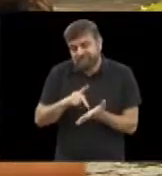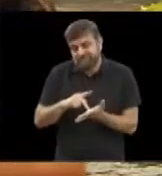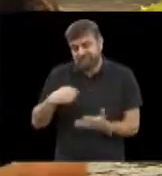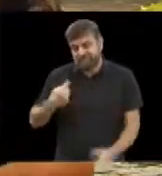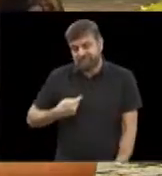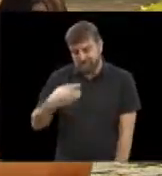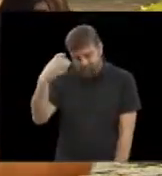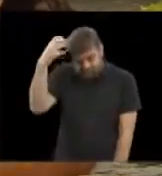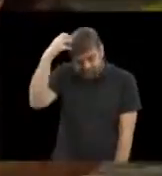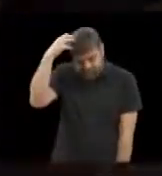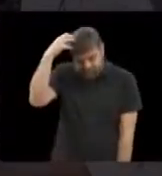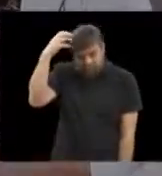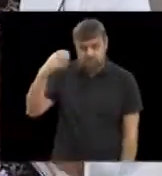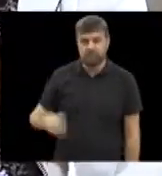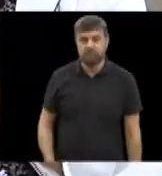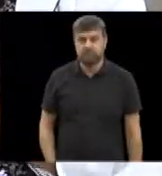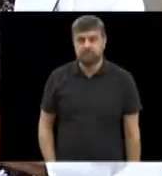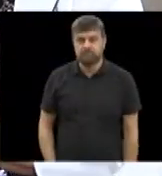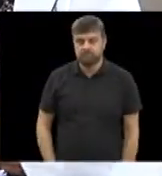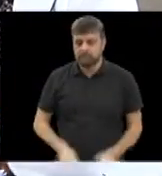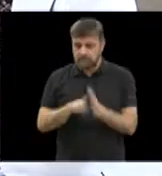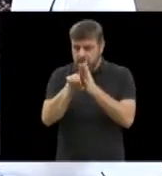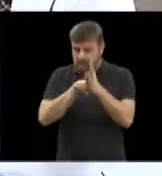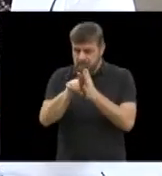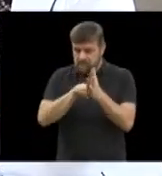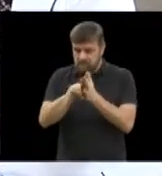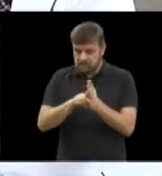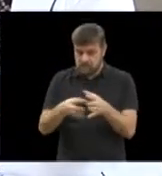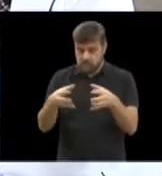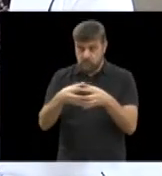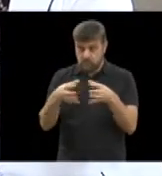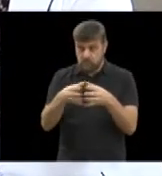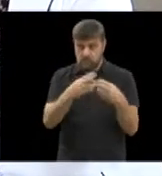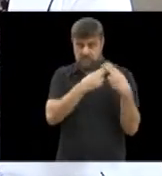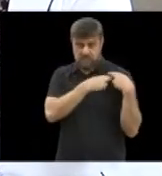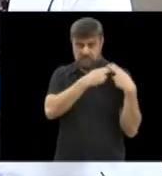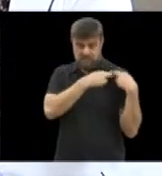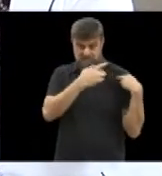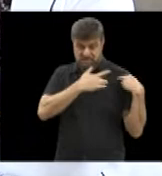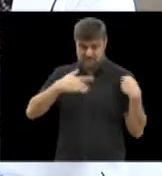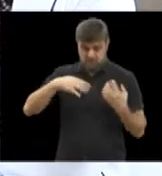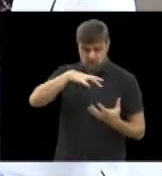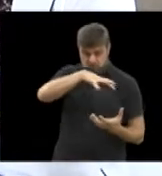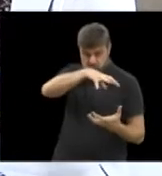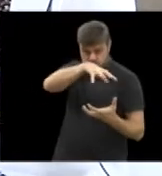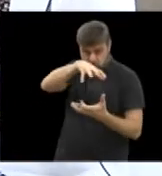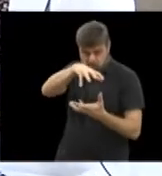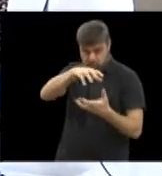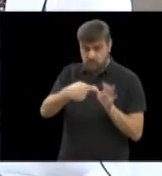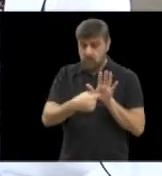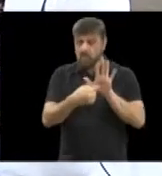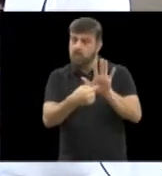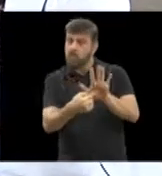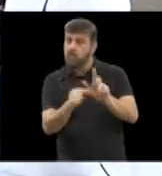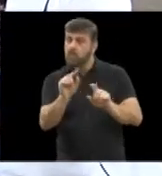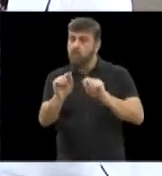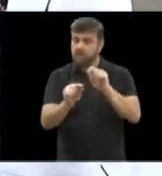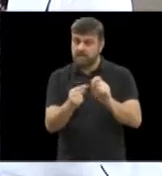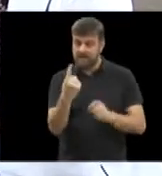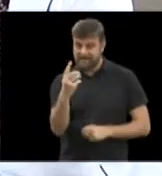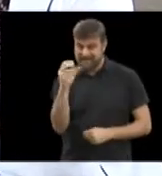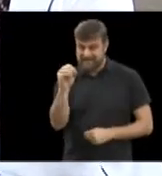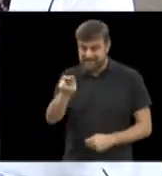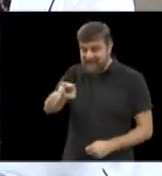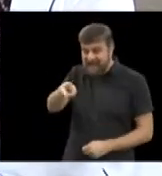se culpa muito mesmo, né? Estimativas da OMS, Organização Mundial da Saúde, mostram que em cada